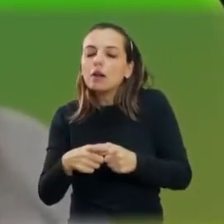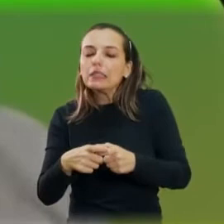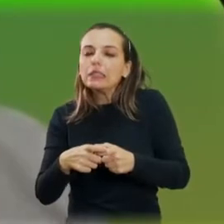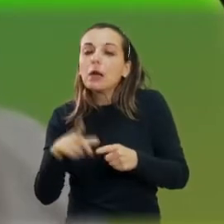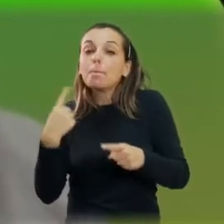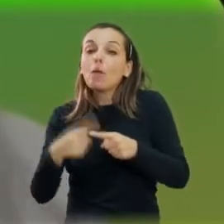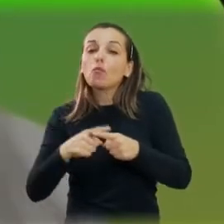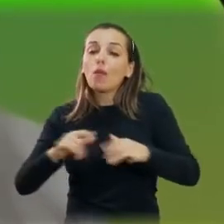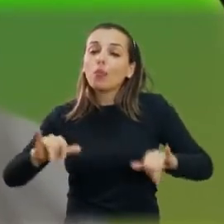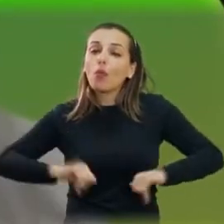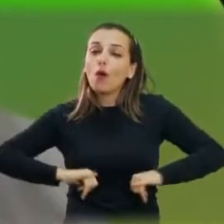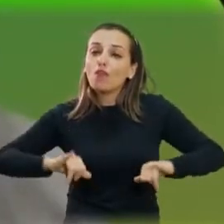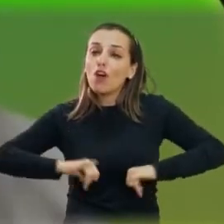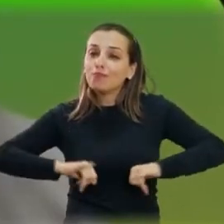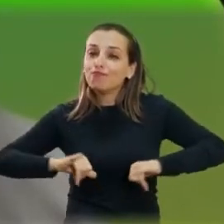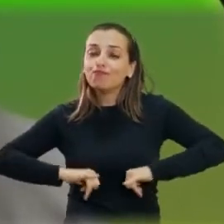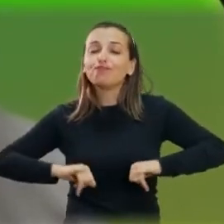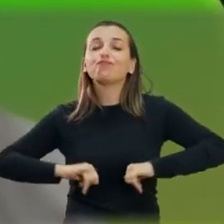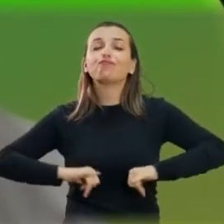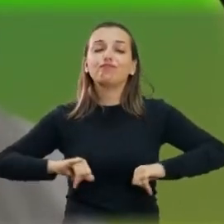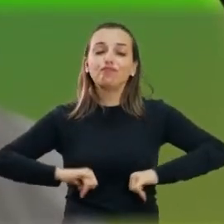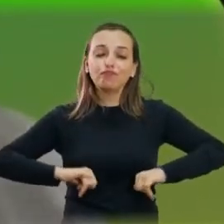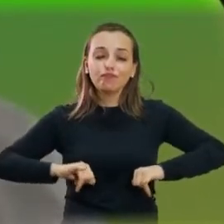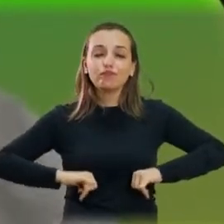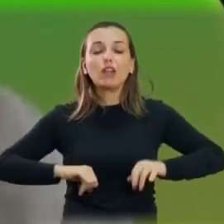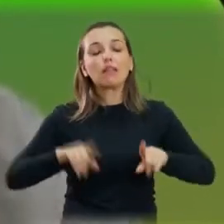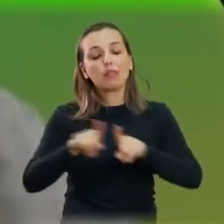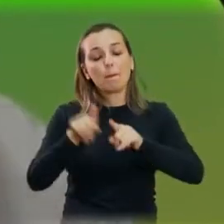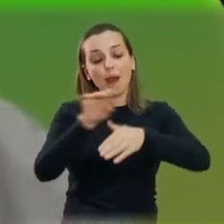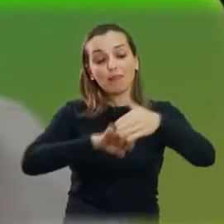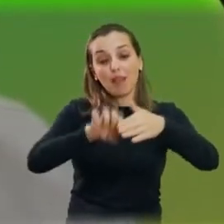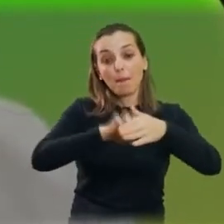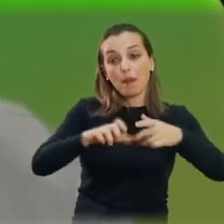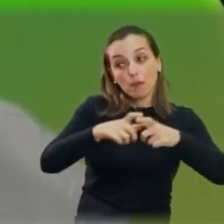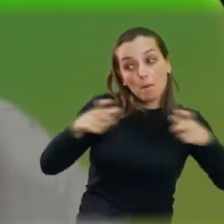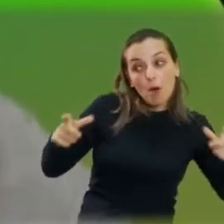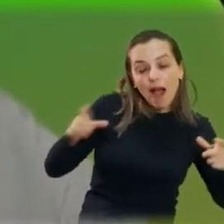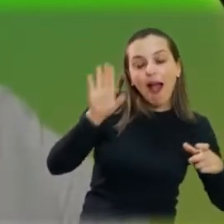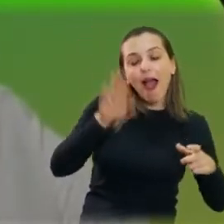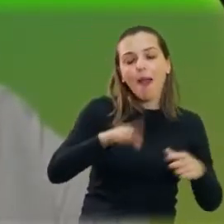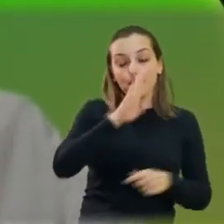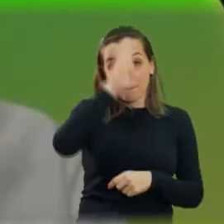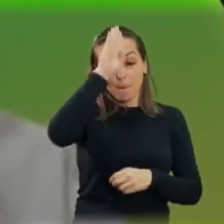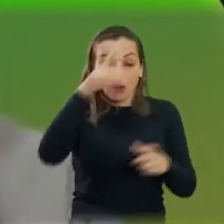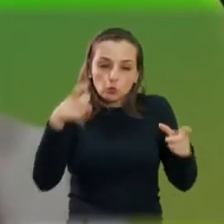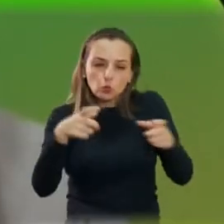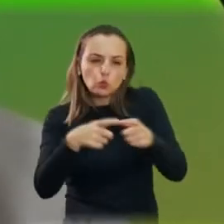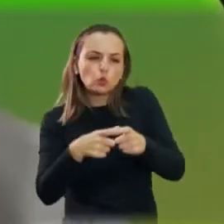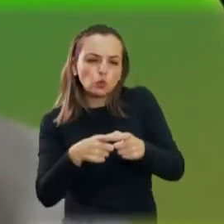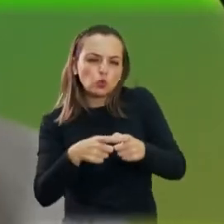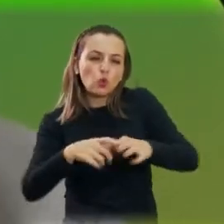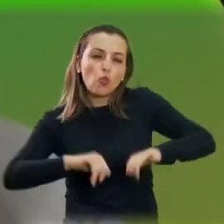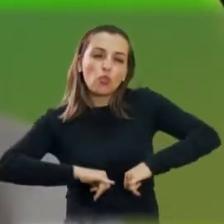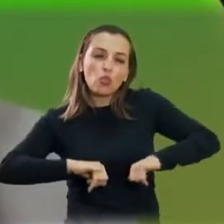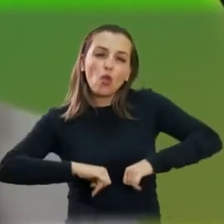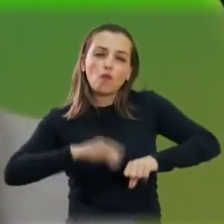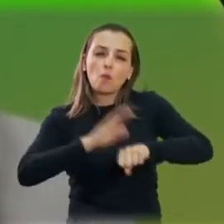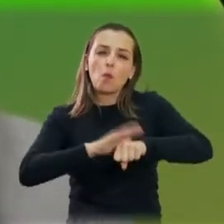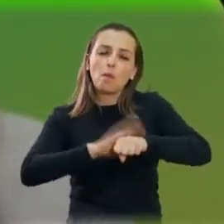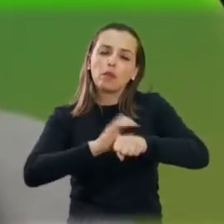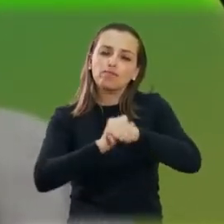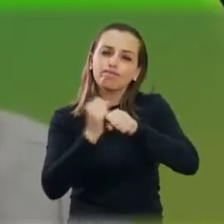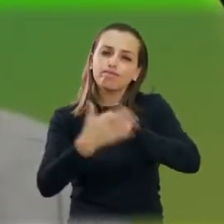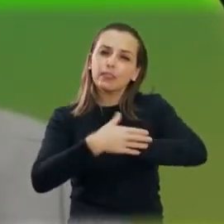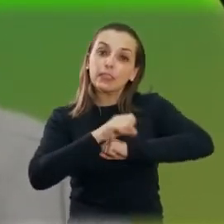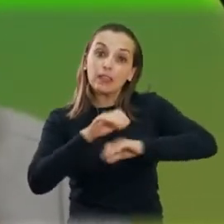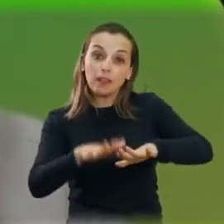sofrido demais, não somente as pequenas empresas, mas as grandes empresas também, mas principalmente os pequenos, que têm sofrido muito com a pandemia. Mas isso,